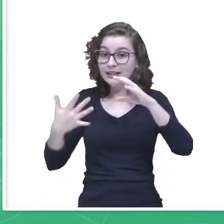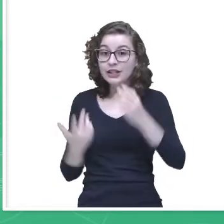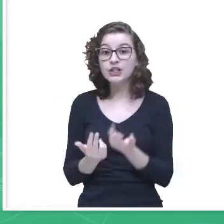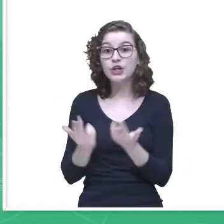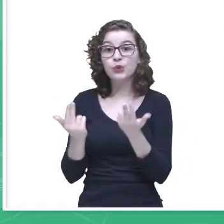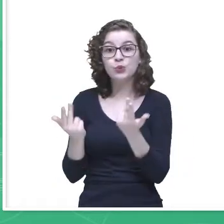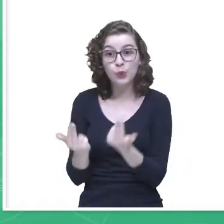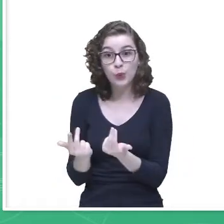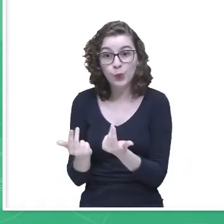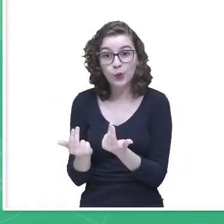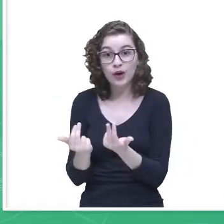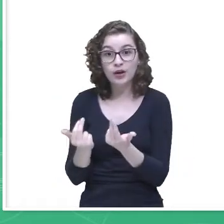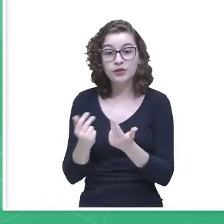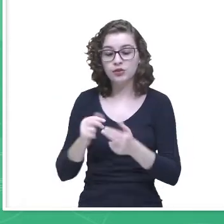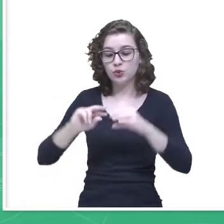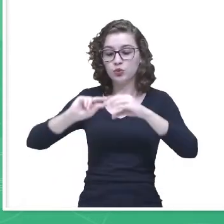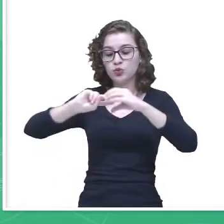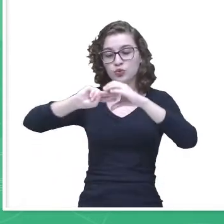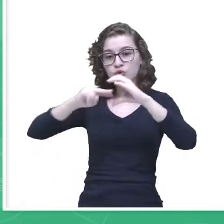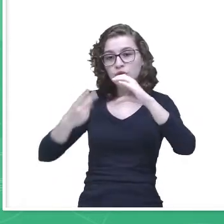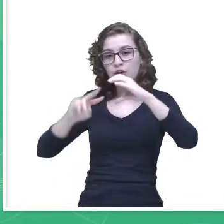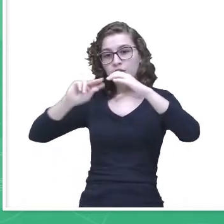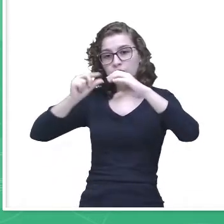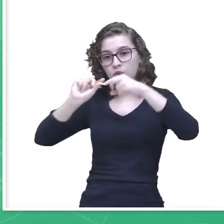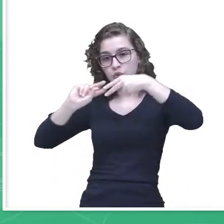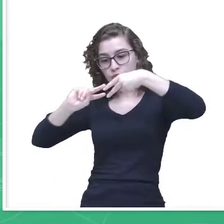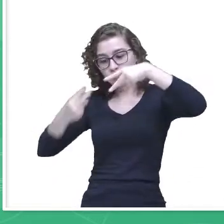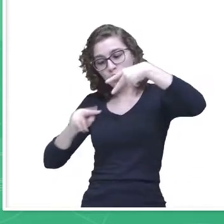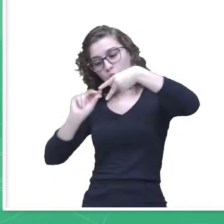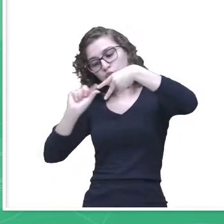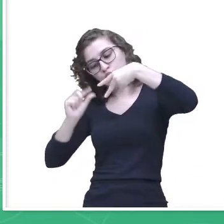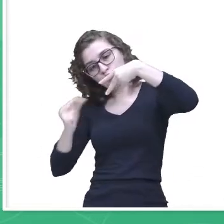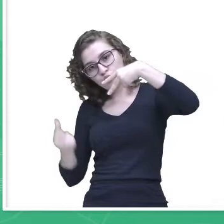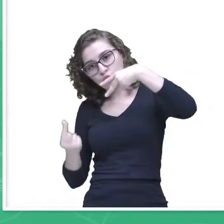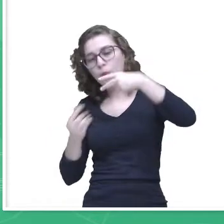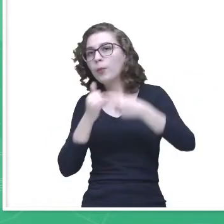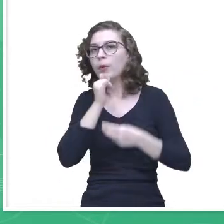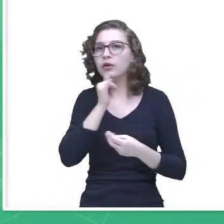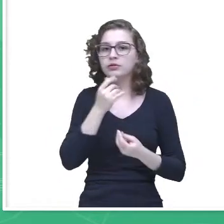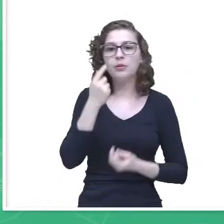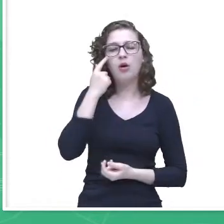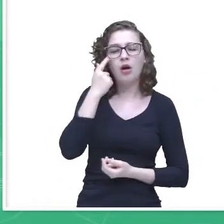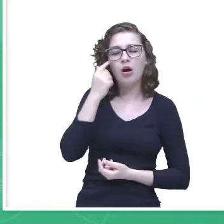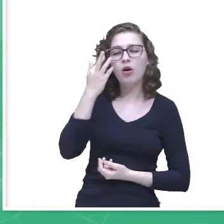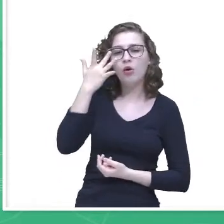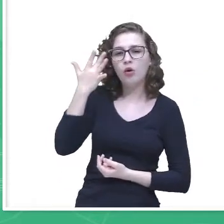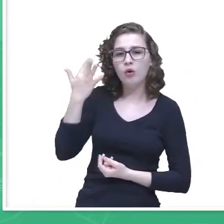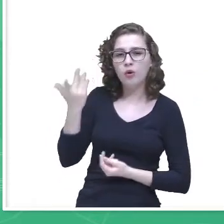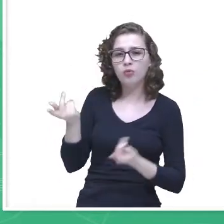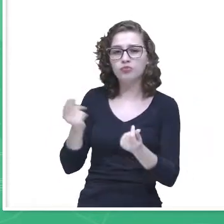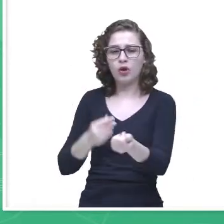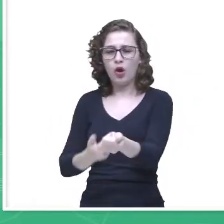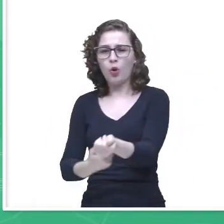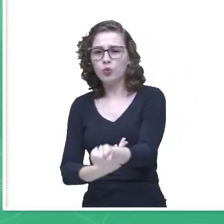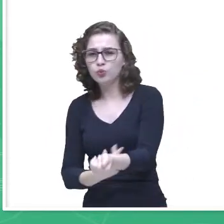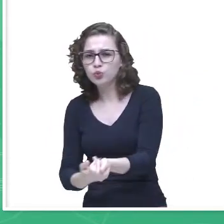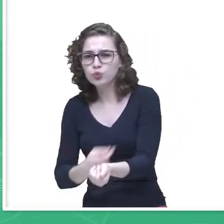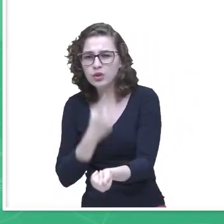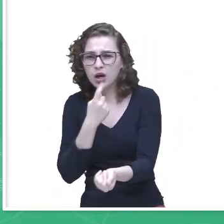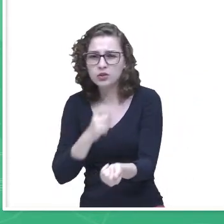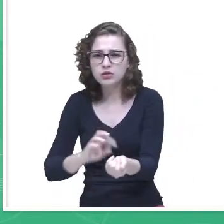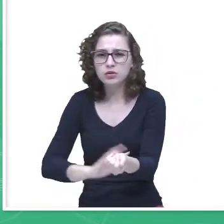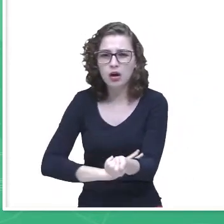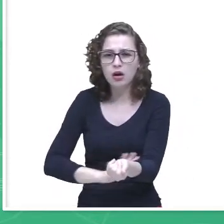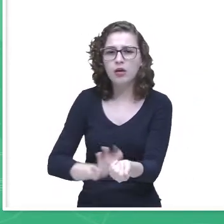os genes que vão dar as mesmas características, tá? Por exemplo, cor dos olhos, o tipo sanguíneo, a cor do cabelo,